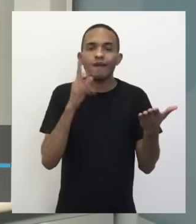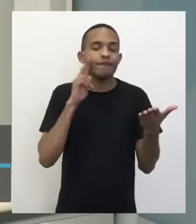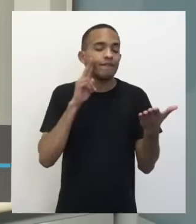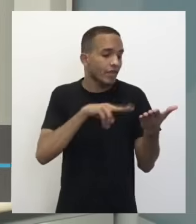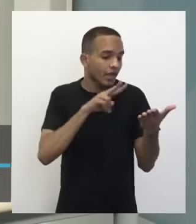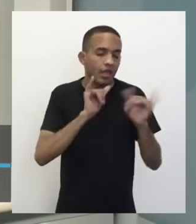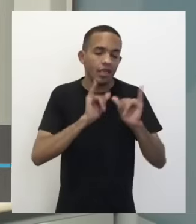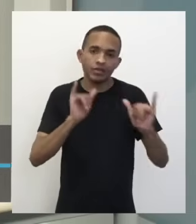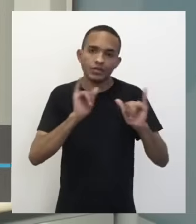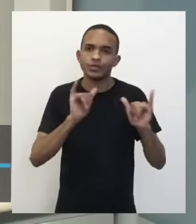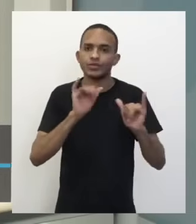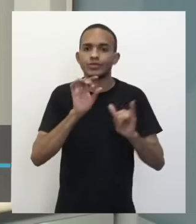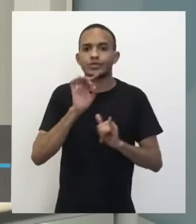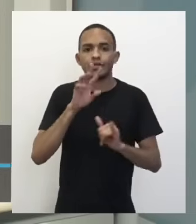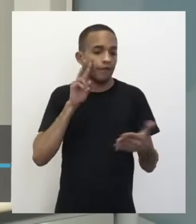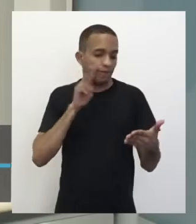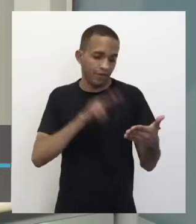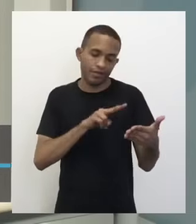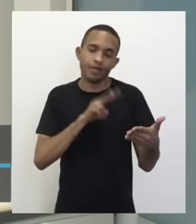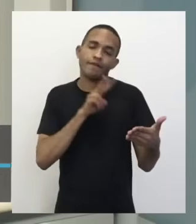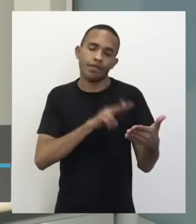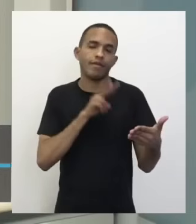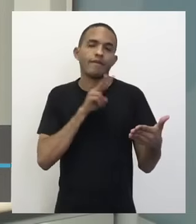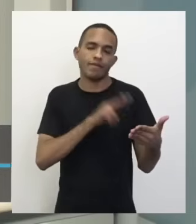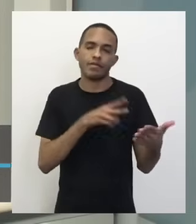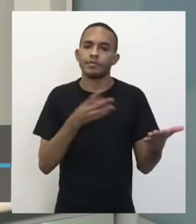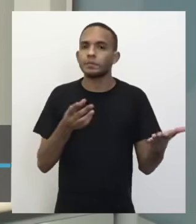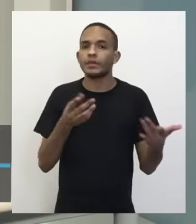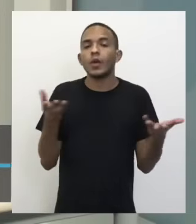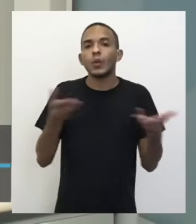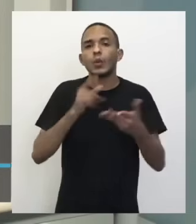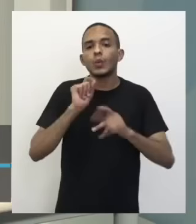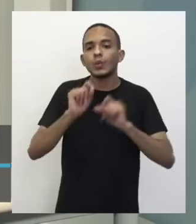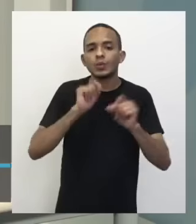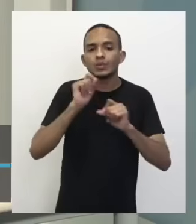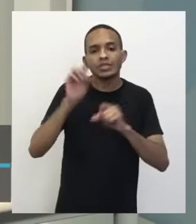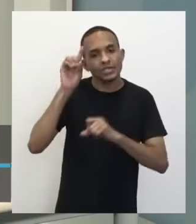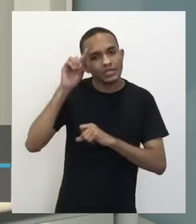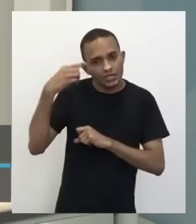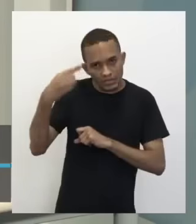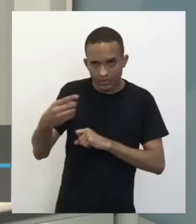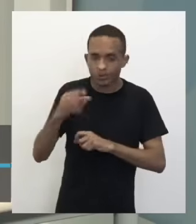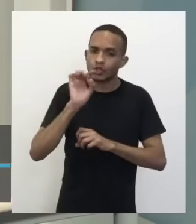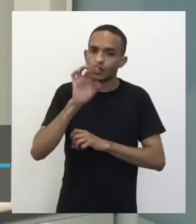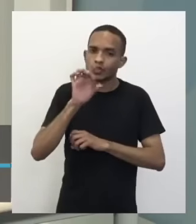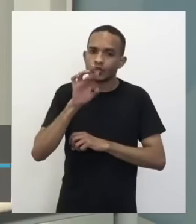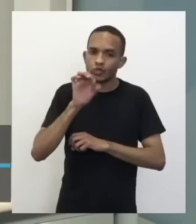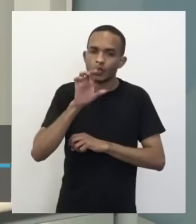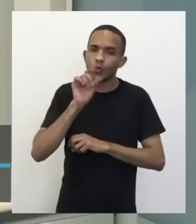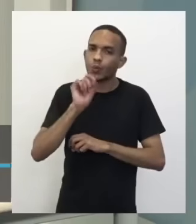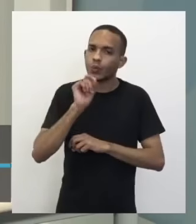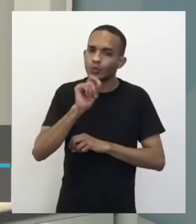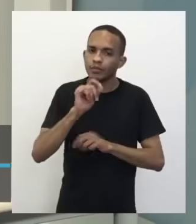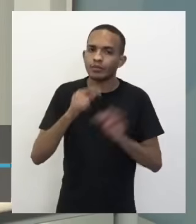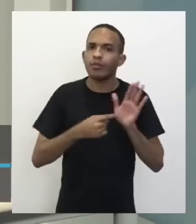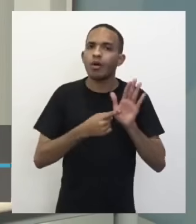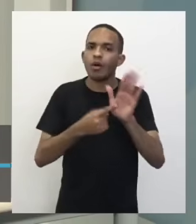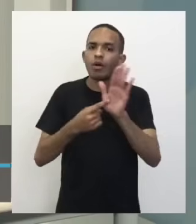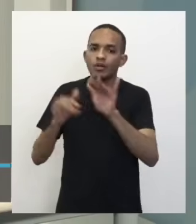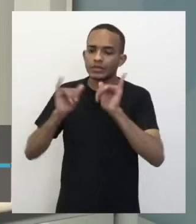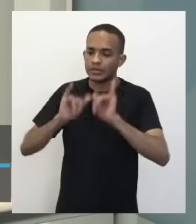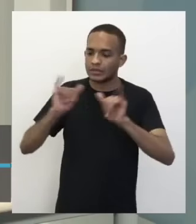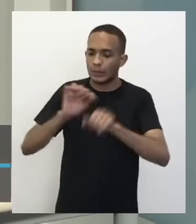colocou 2 vezes ver, então acho que ela é ver mesmo. Mas ela falou que hoje em dia só passa, né, quer dizer, só aparecem notícias